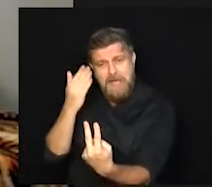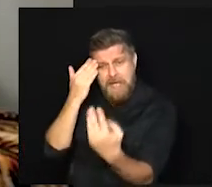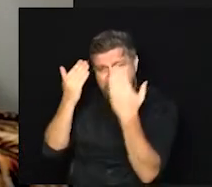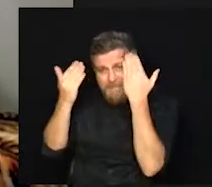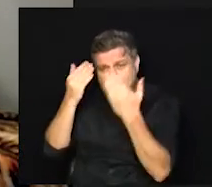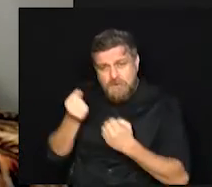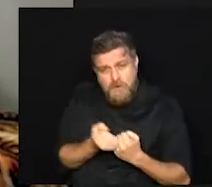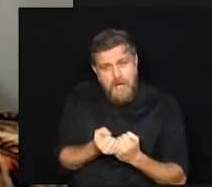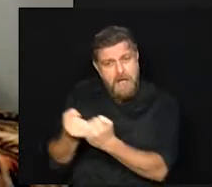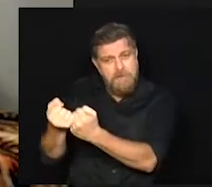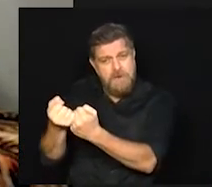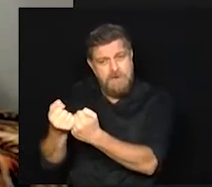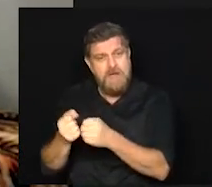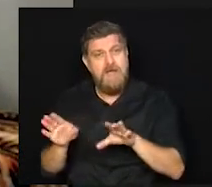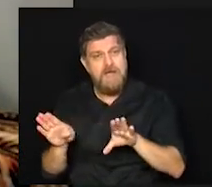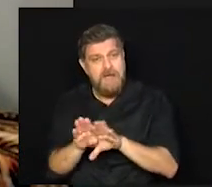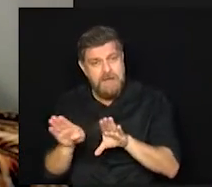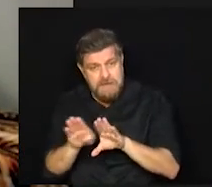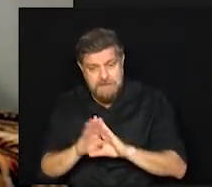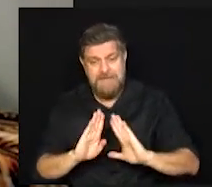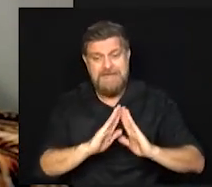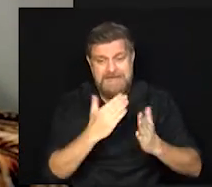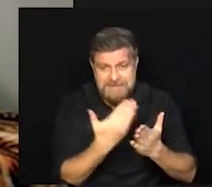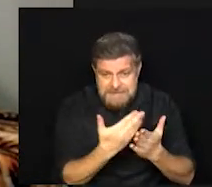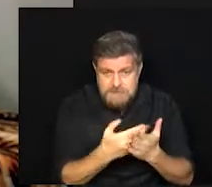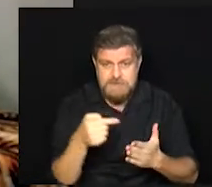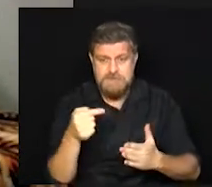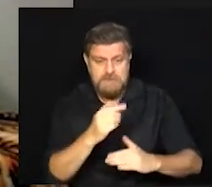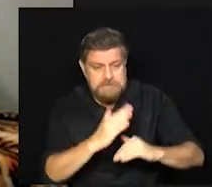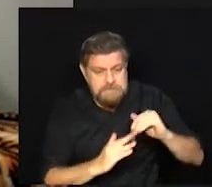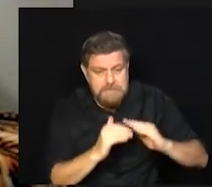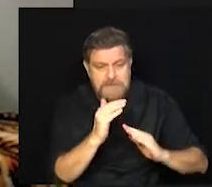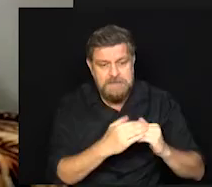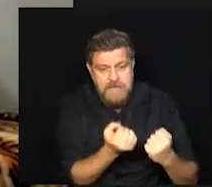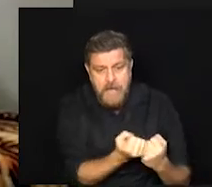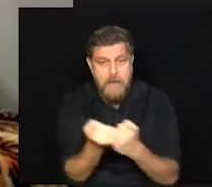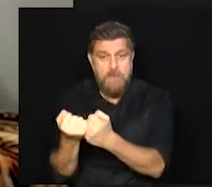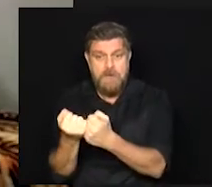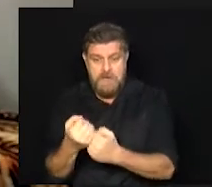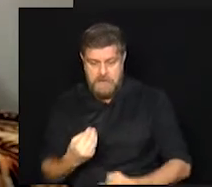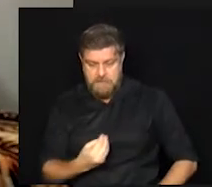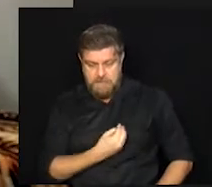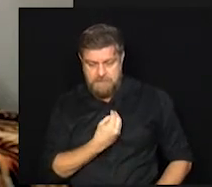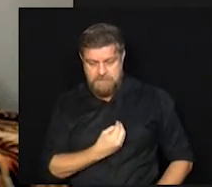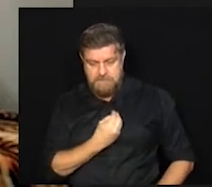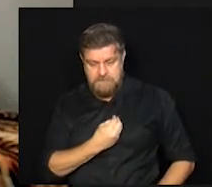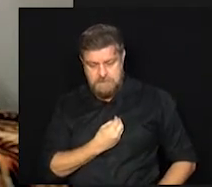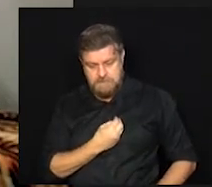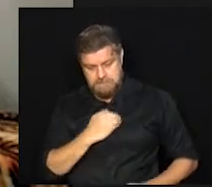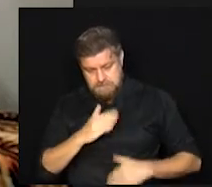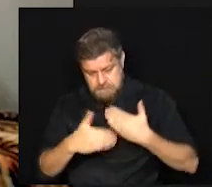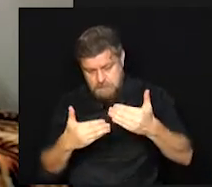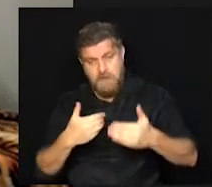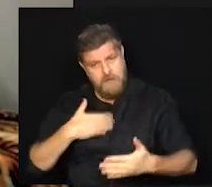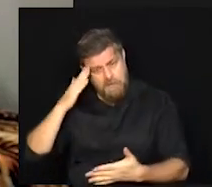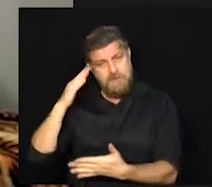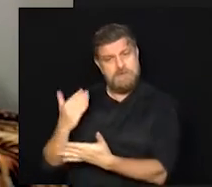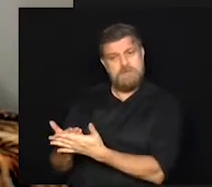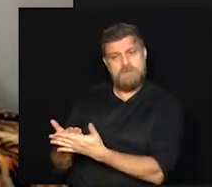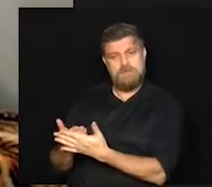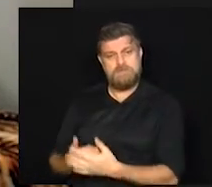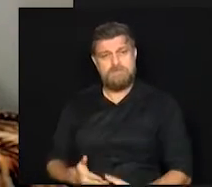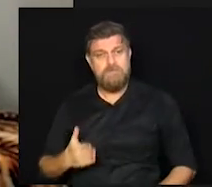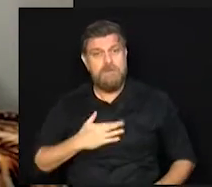psicológico e de um apoio nas escolas, de um apoio na vida, né? Eu acredito muito nisso. E hoje, o